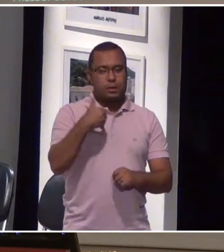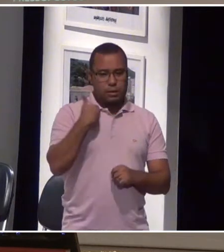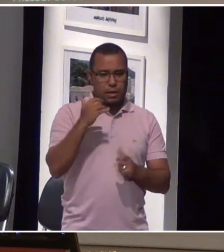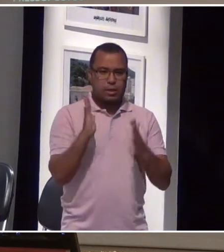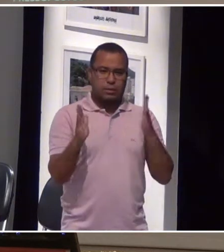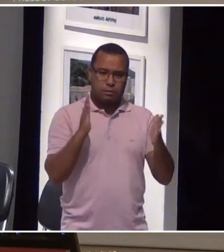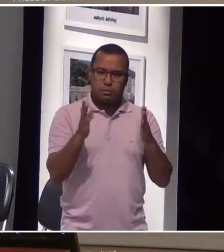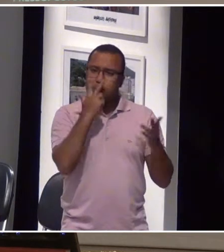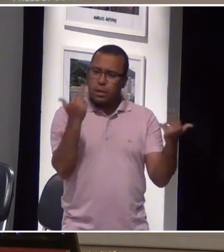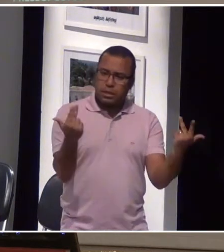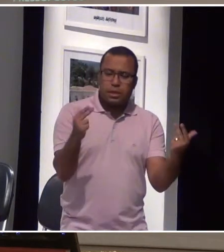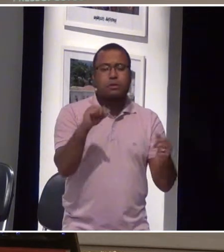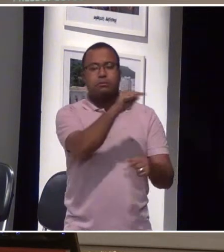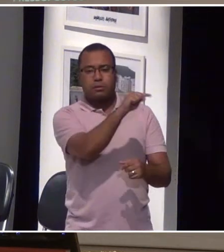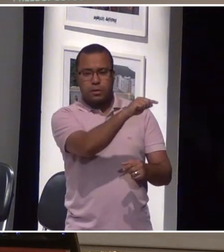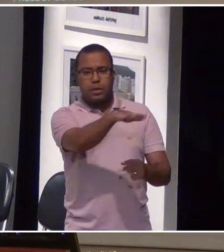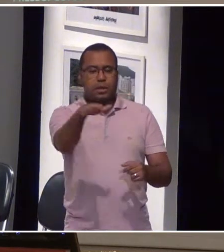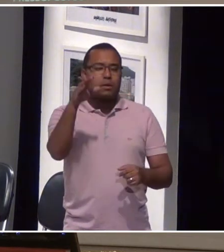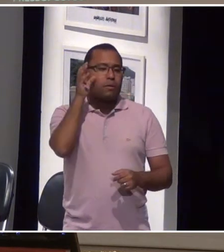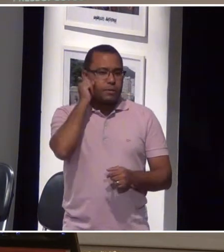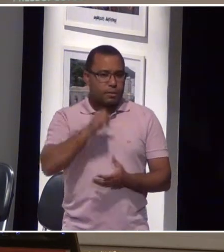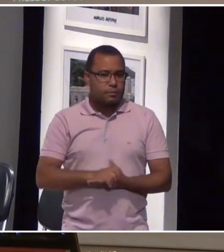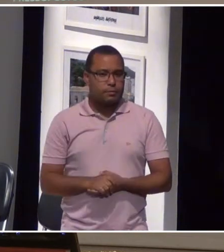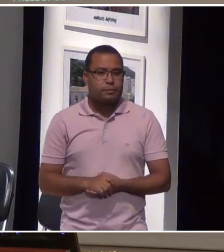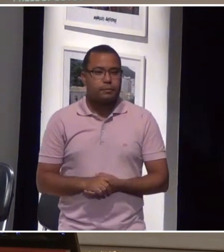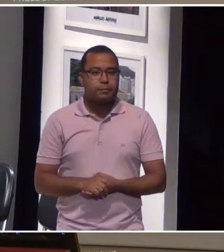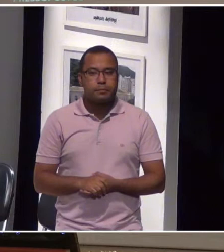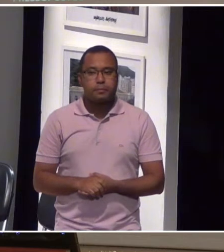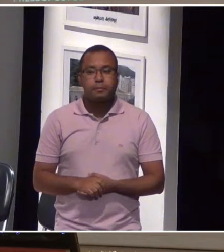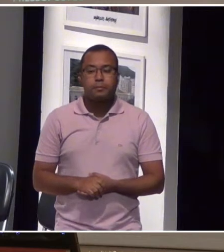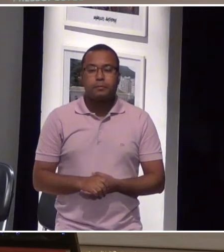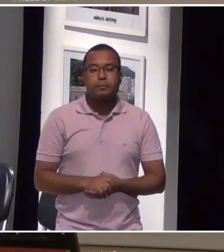idade parecida, ao menos, com a das crianças ouvintes, né?